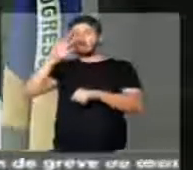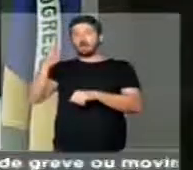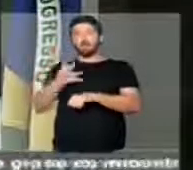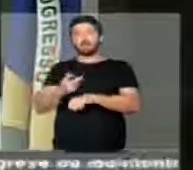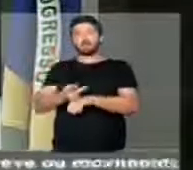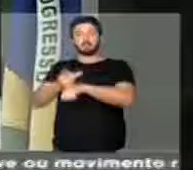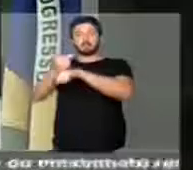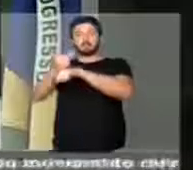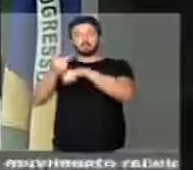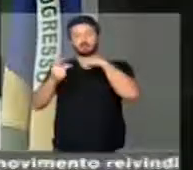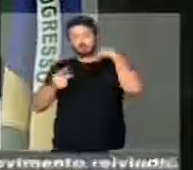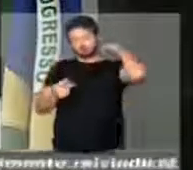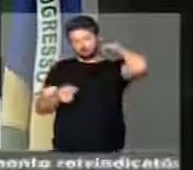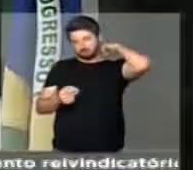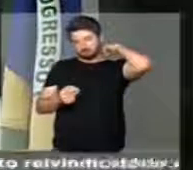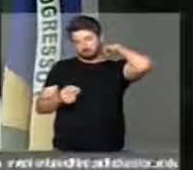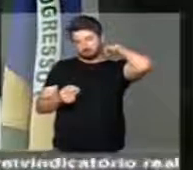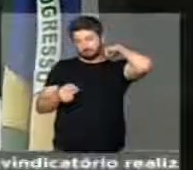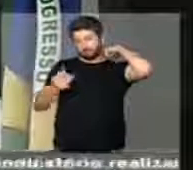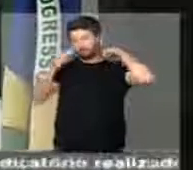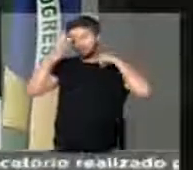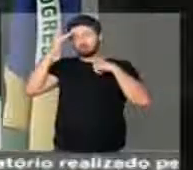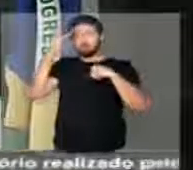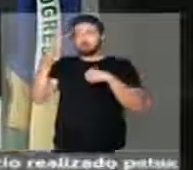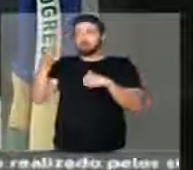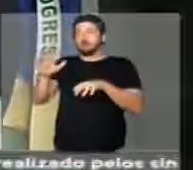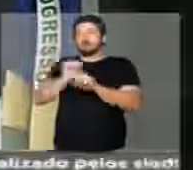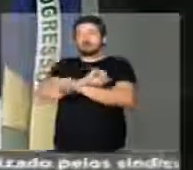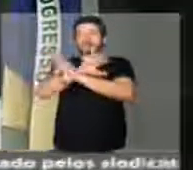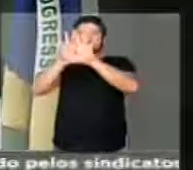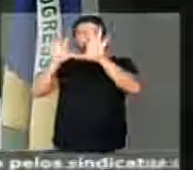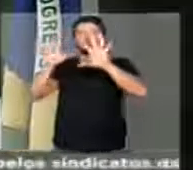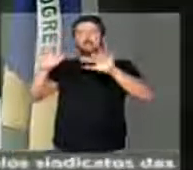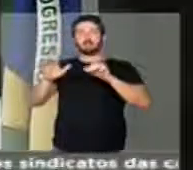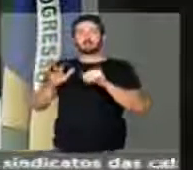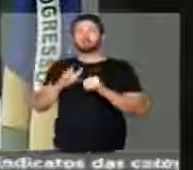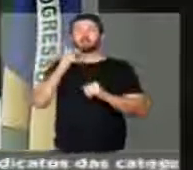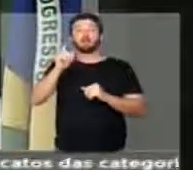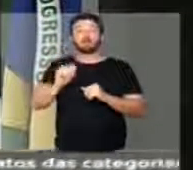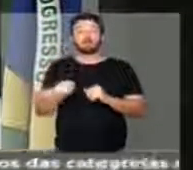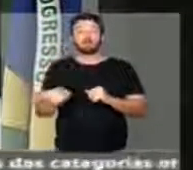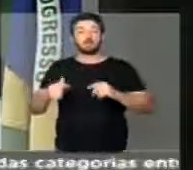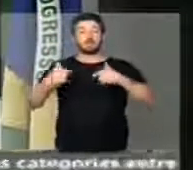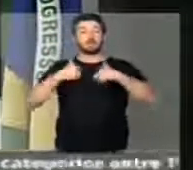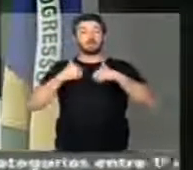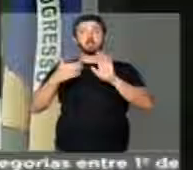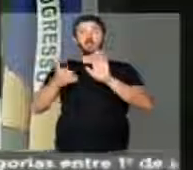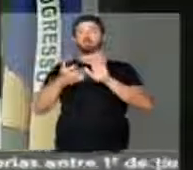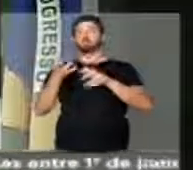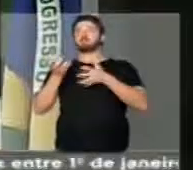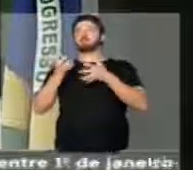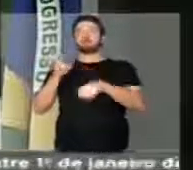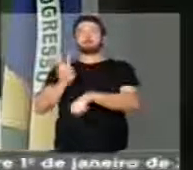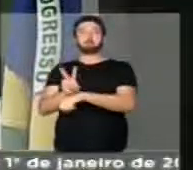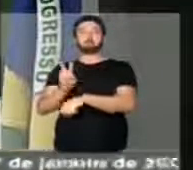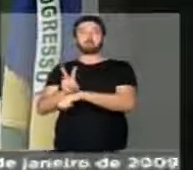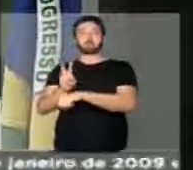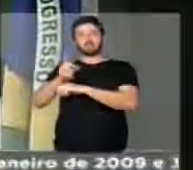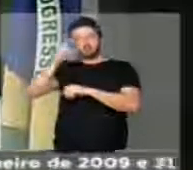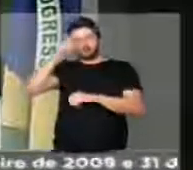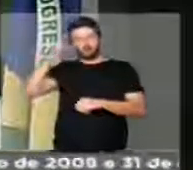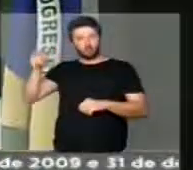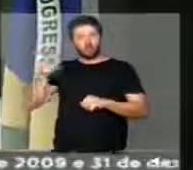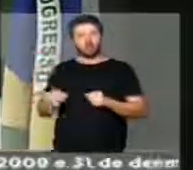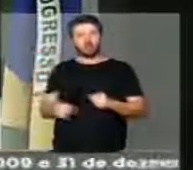premiada, os que não queriam transparência disseram que eu estava à procura de proteger o Eduardo Cunha.